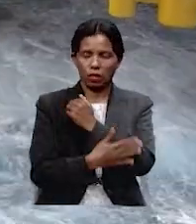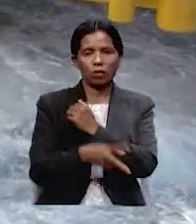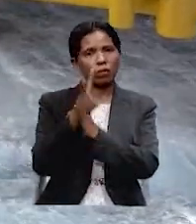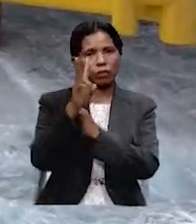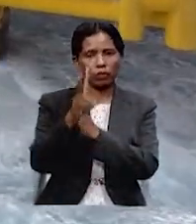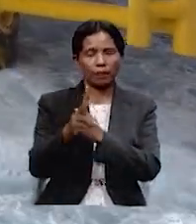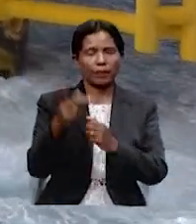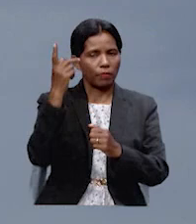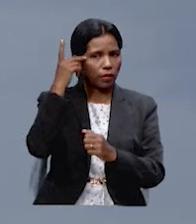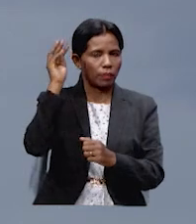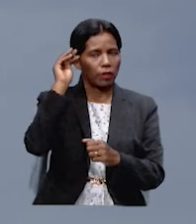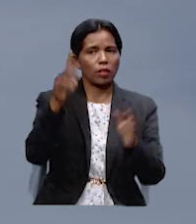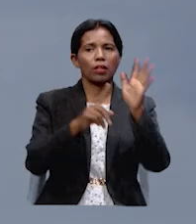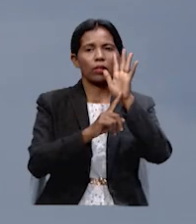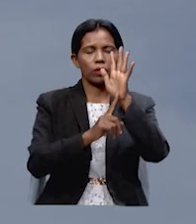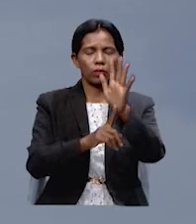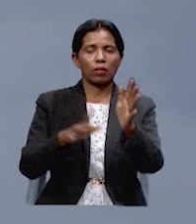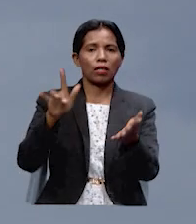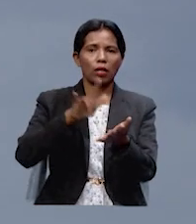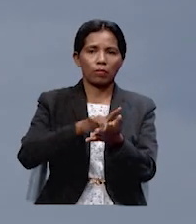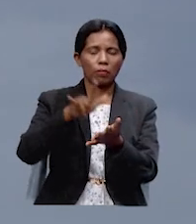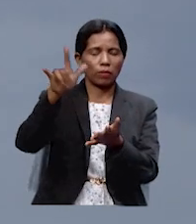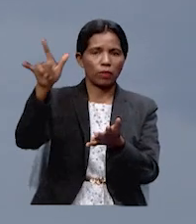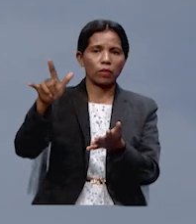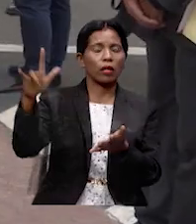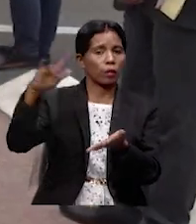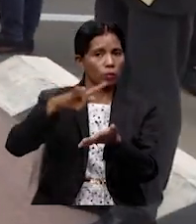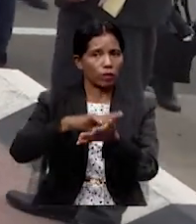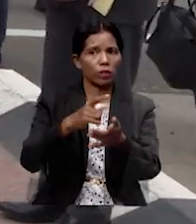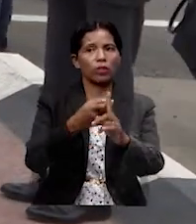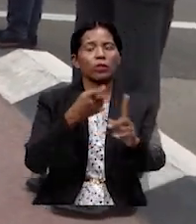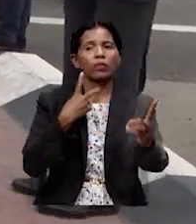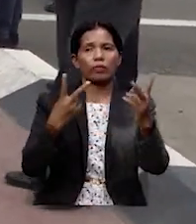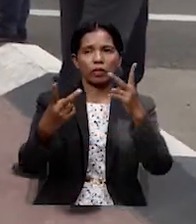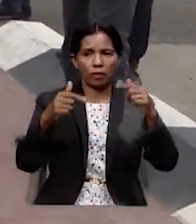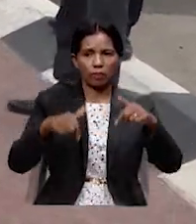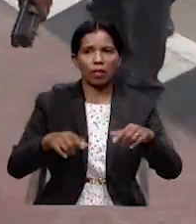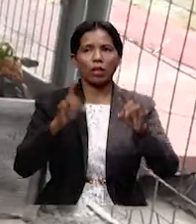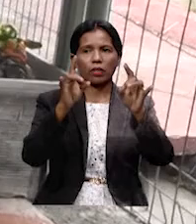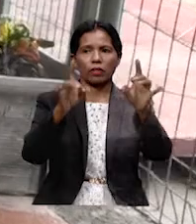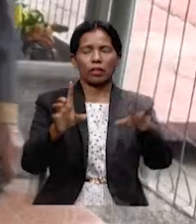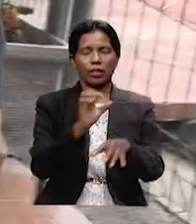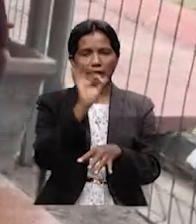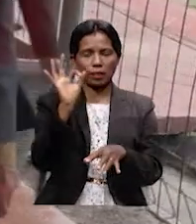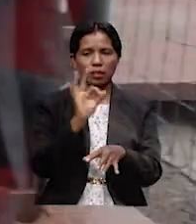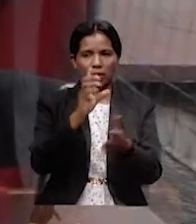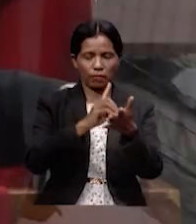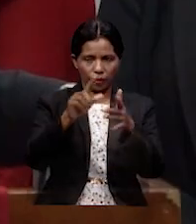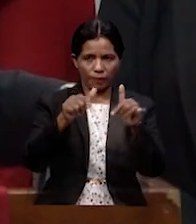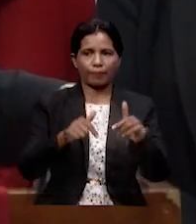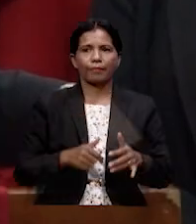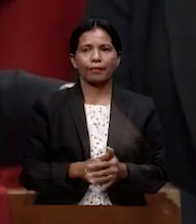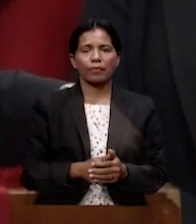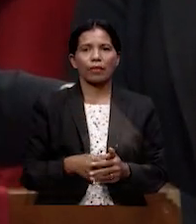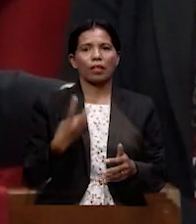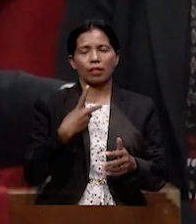né, primeiro-ministro Hato e aeroporto Nicolau Lobato, bem hira fila Rusi viagem para Austrália e a sexta semana né. Tratar o